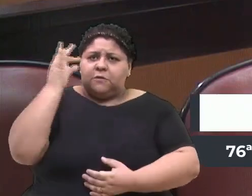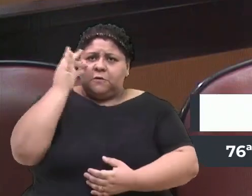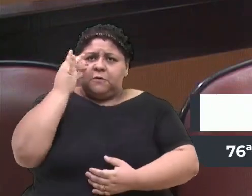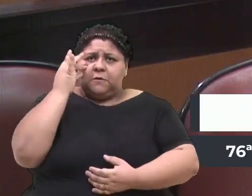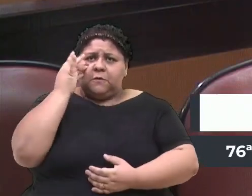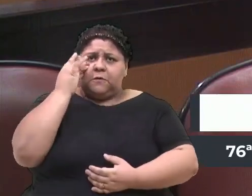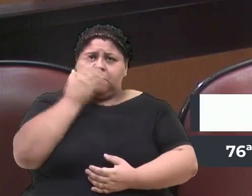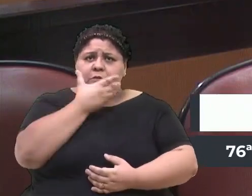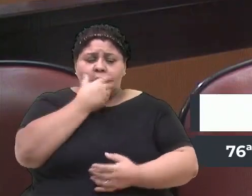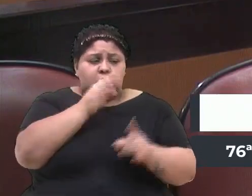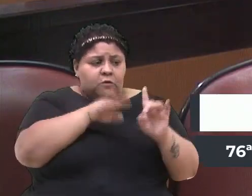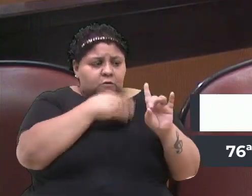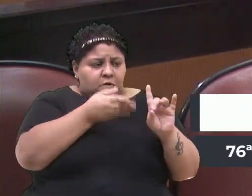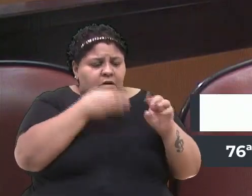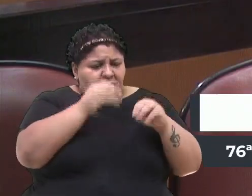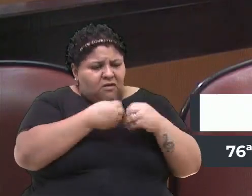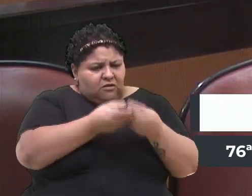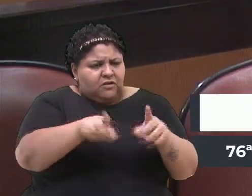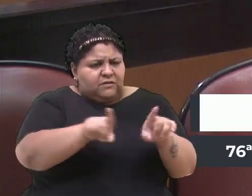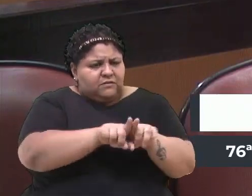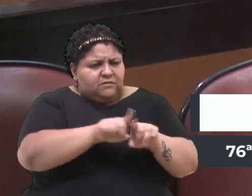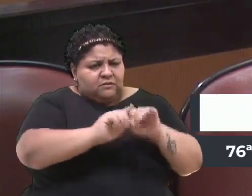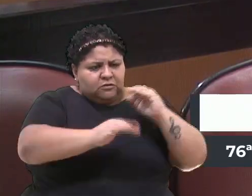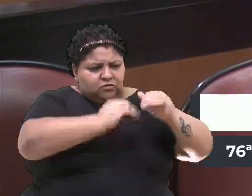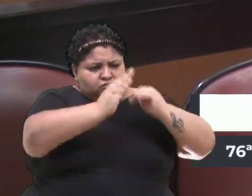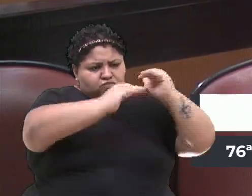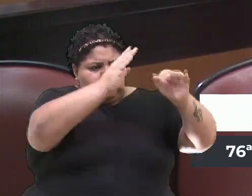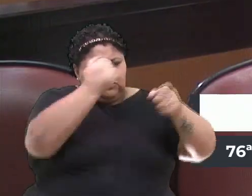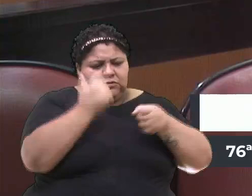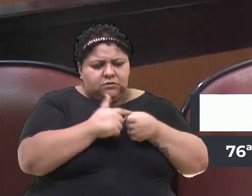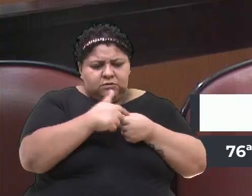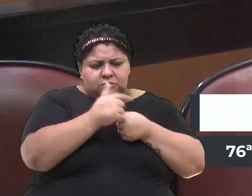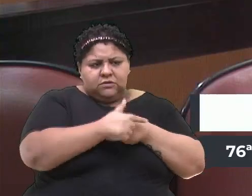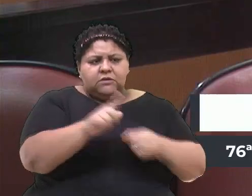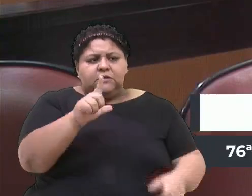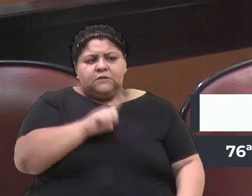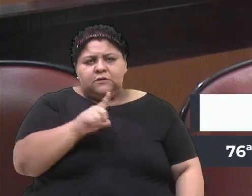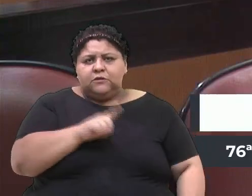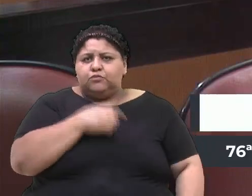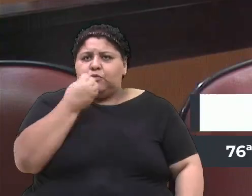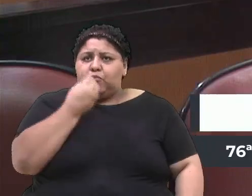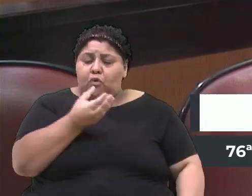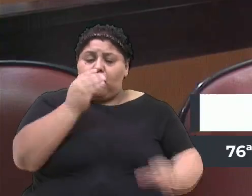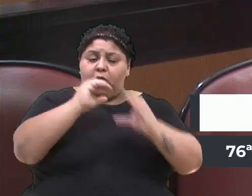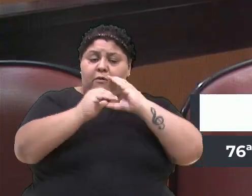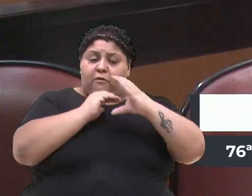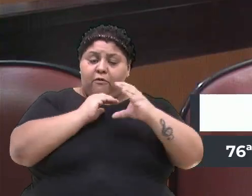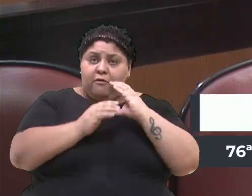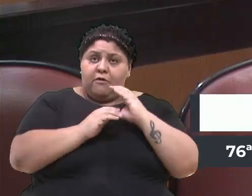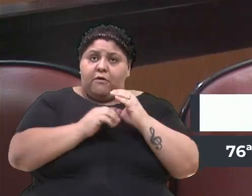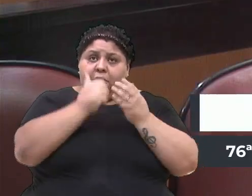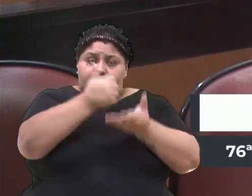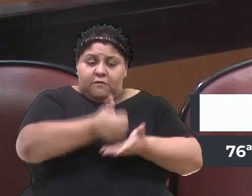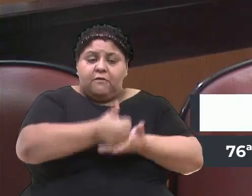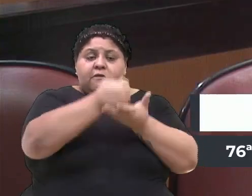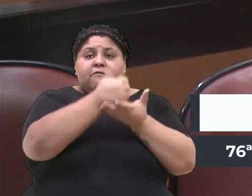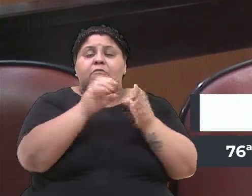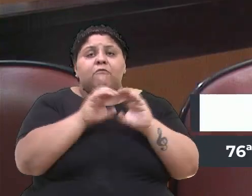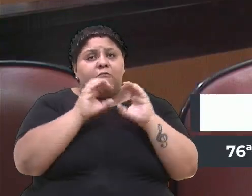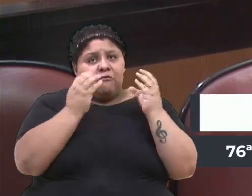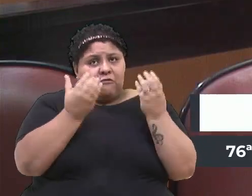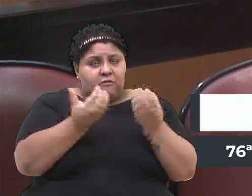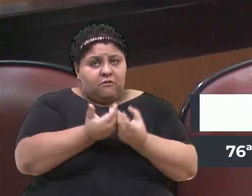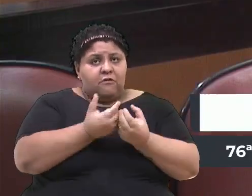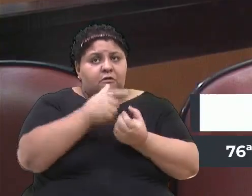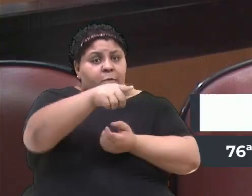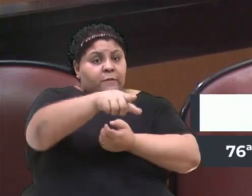Lindolfo contribuiu também para o crescimento da cidade, tinha uma boa comunicação, colaborava com a comunidade na tomada